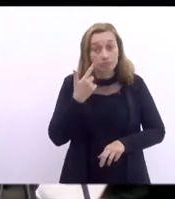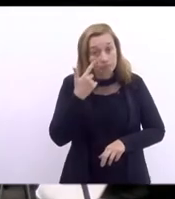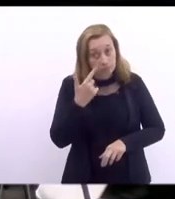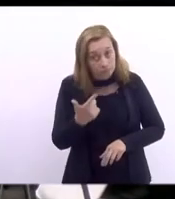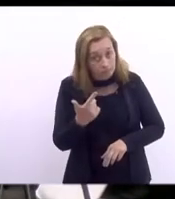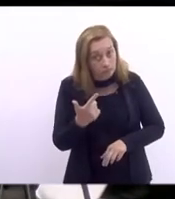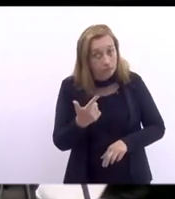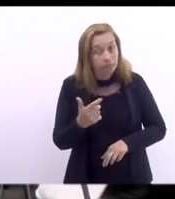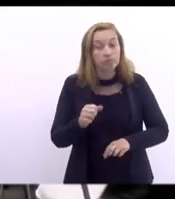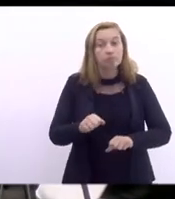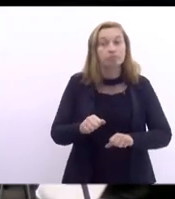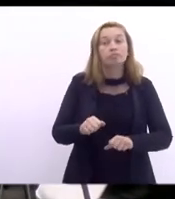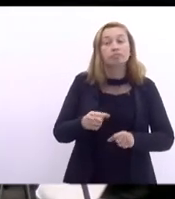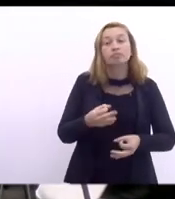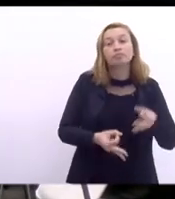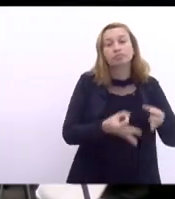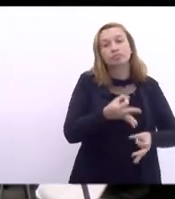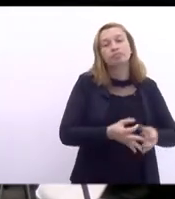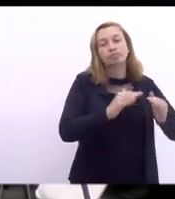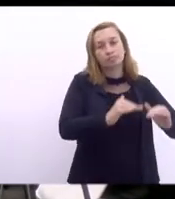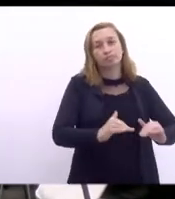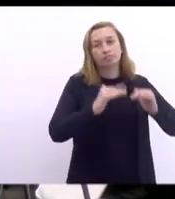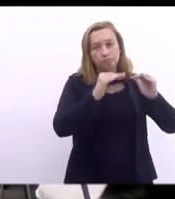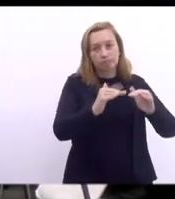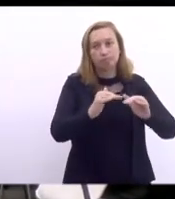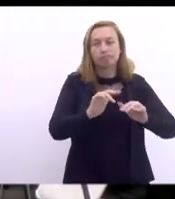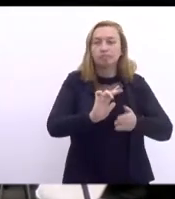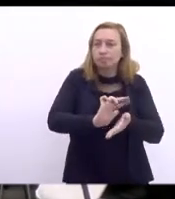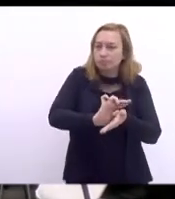do tribunal ele tem diversas